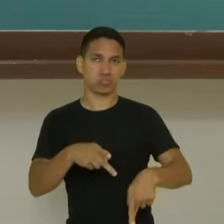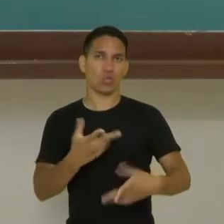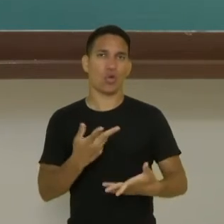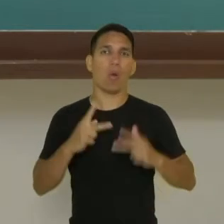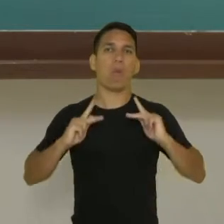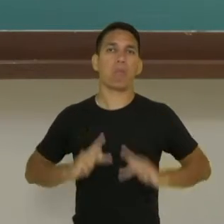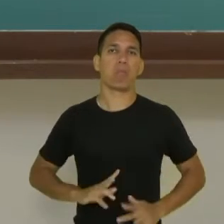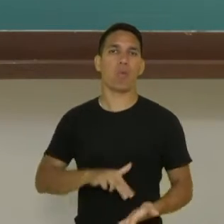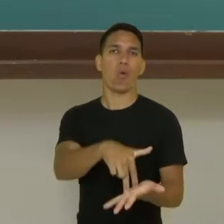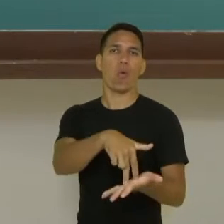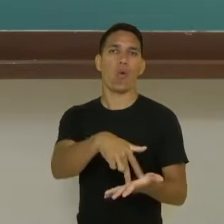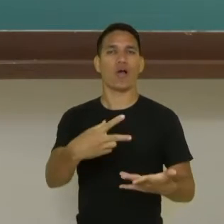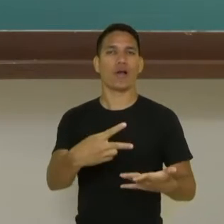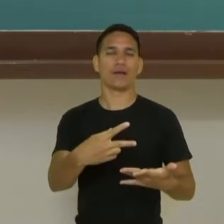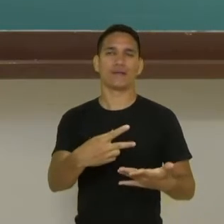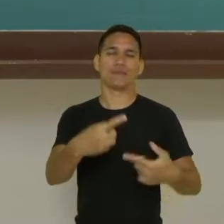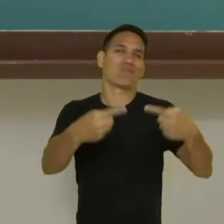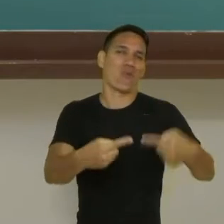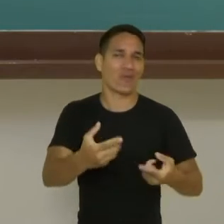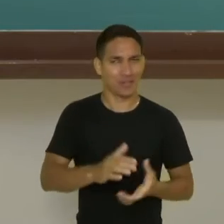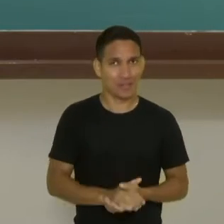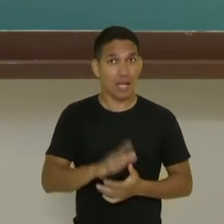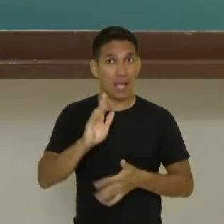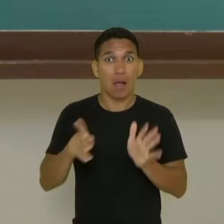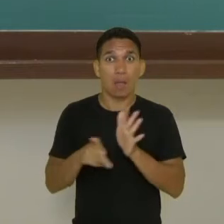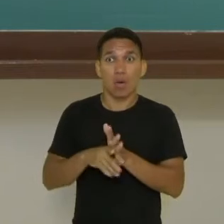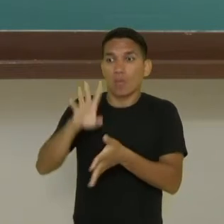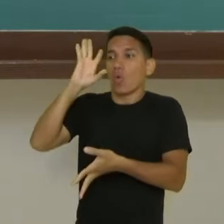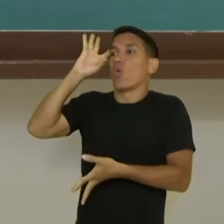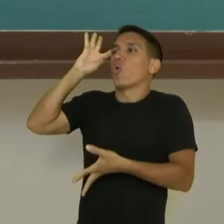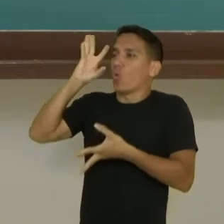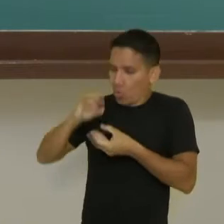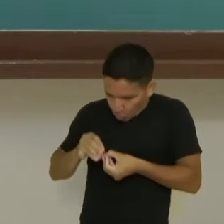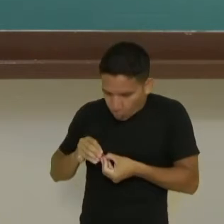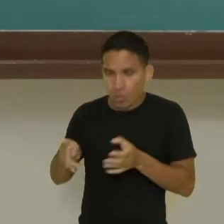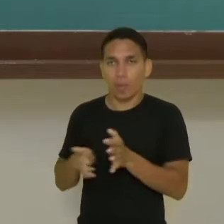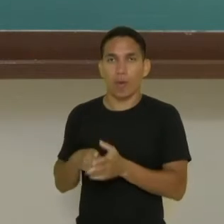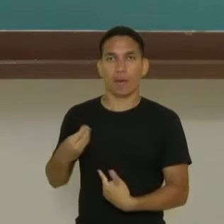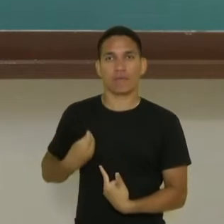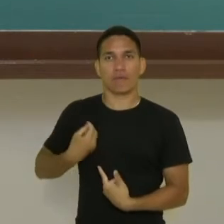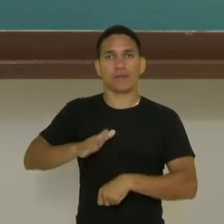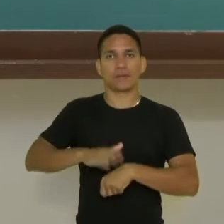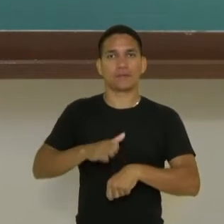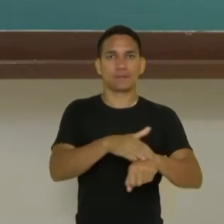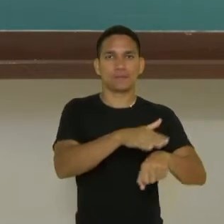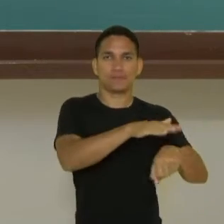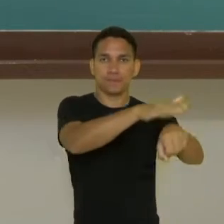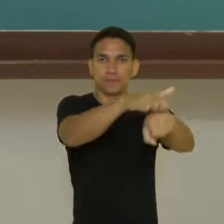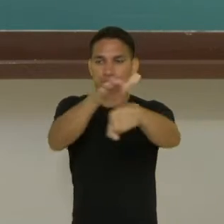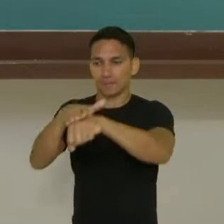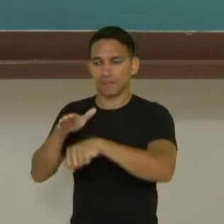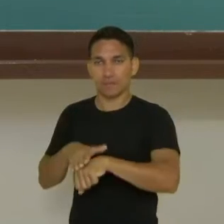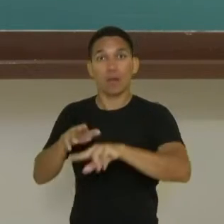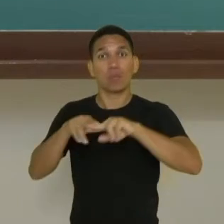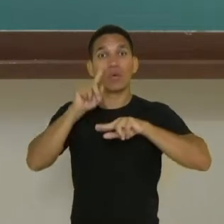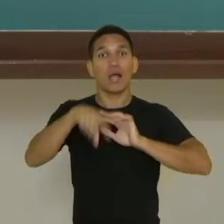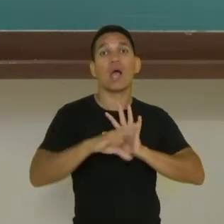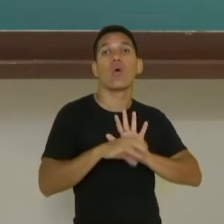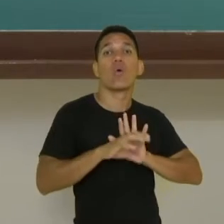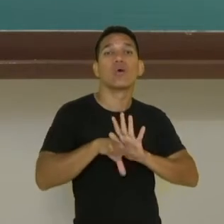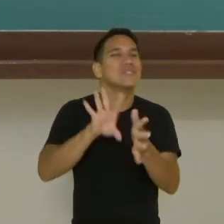oficial de Estado. Ela se dá a partir do momento de uma compreensão daquilo que se vive. É um conceito específico dentro